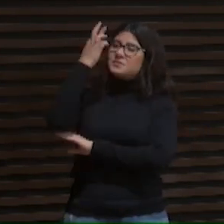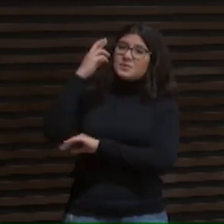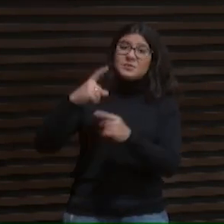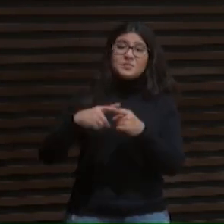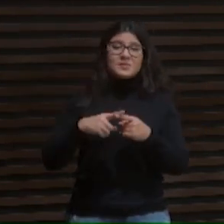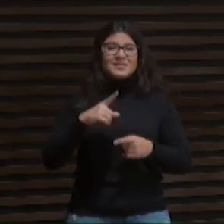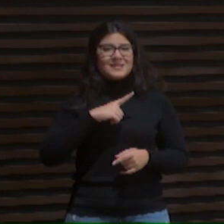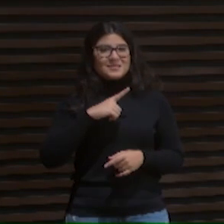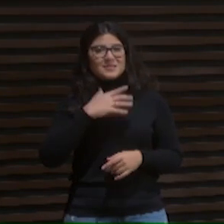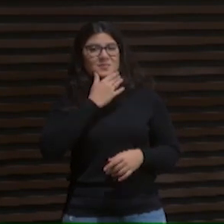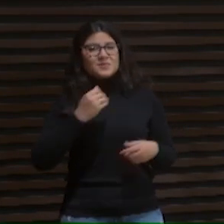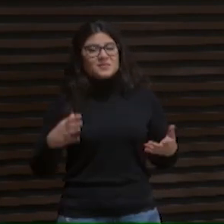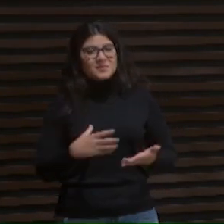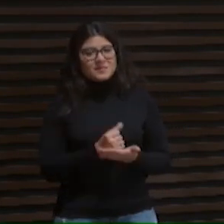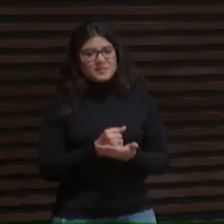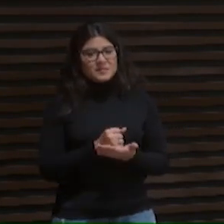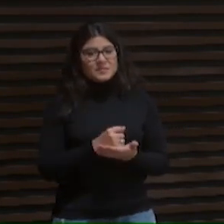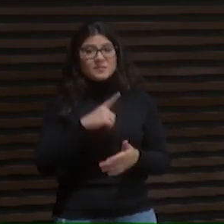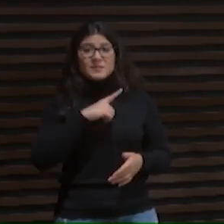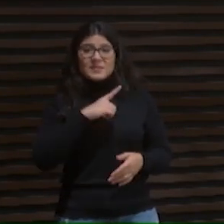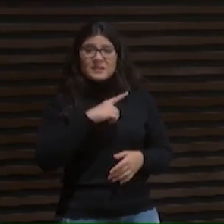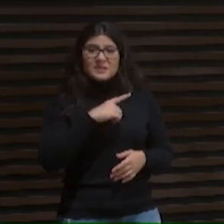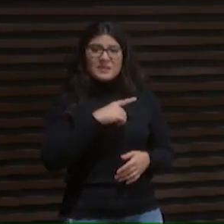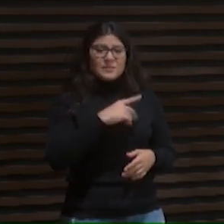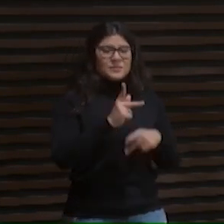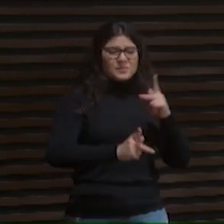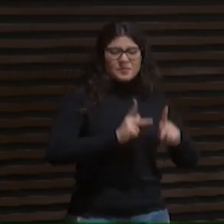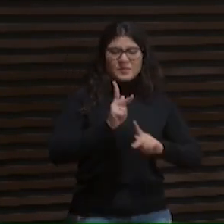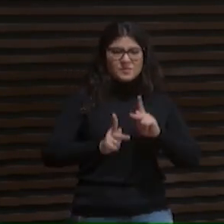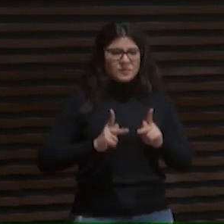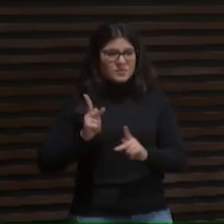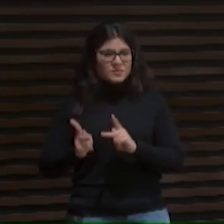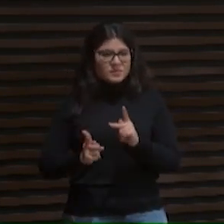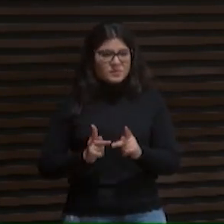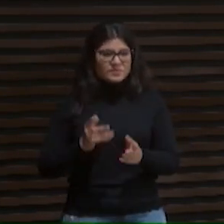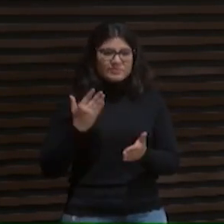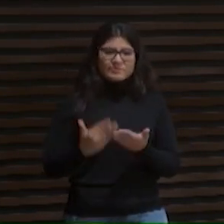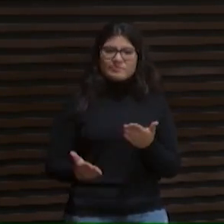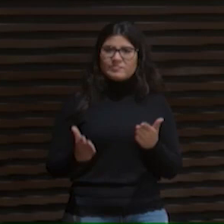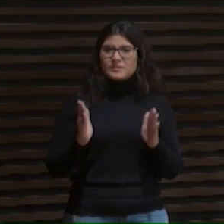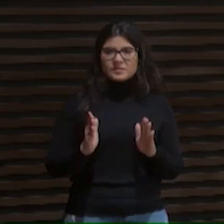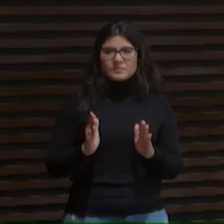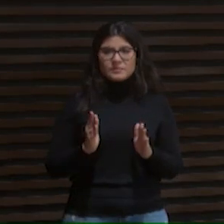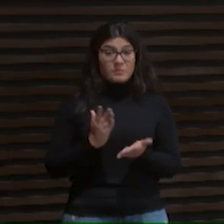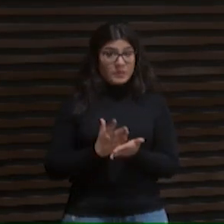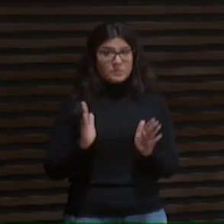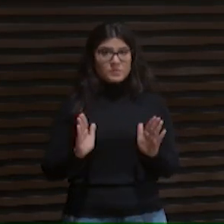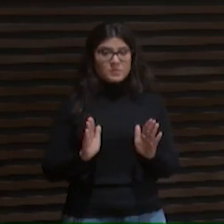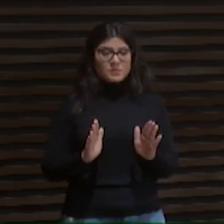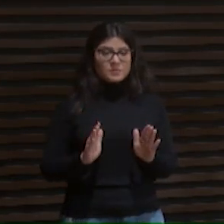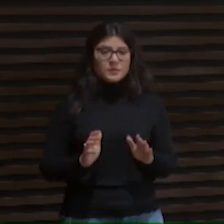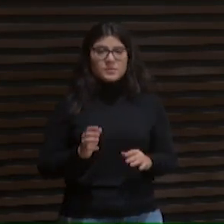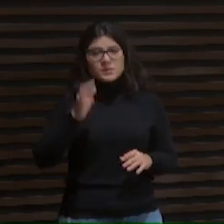um Salvador. Mas tem muita gente que para por aqui. E o Jesus Cristo não é apenas